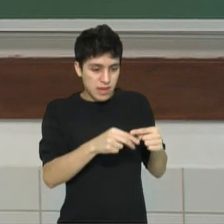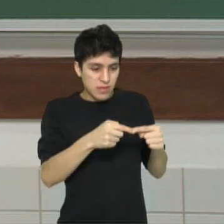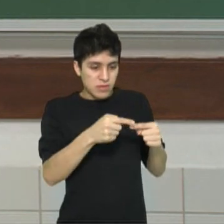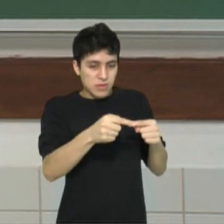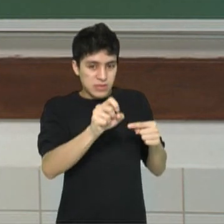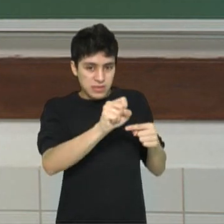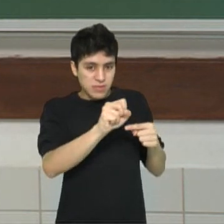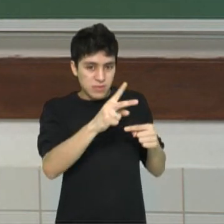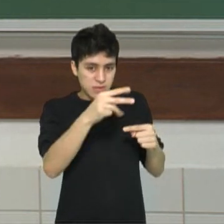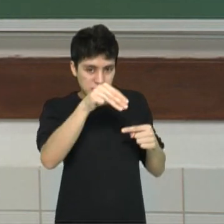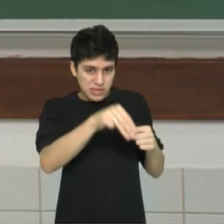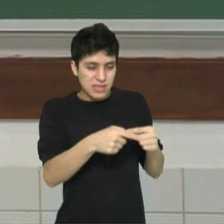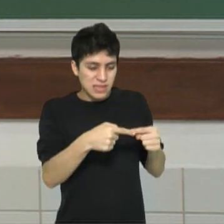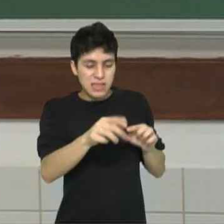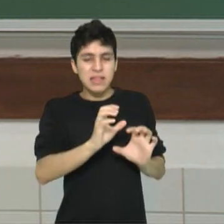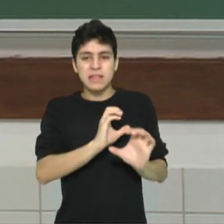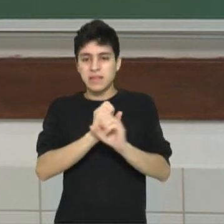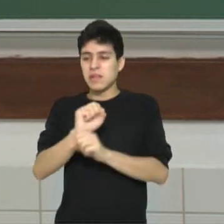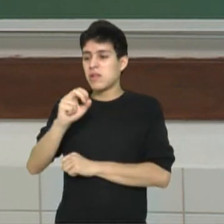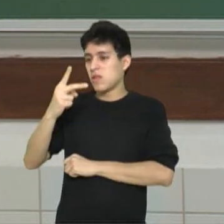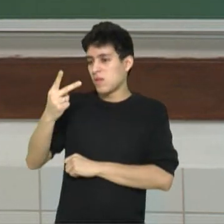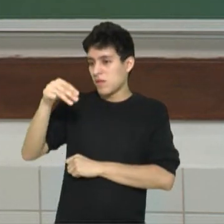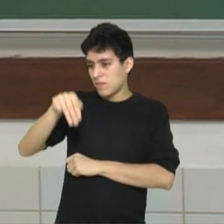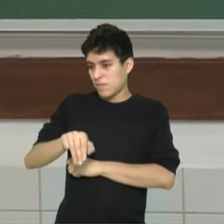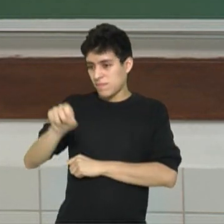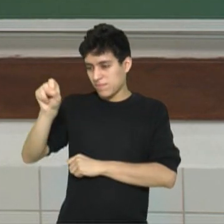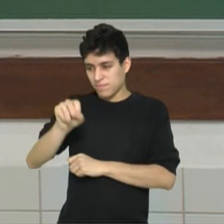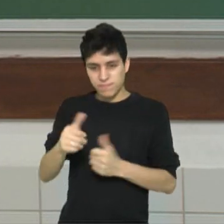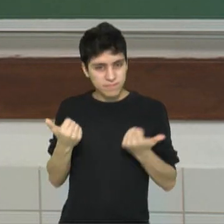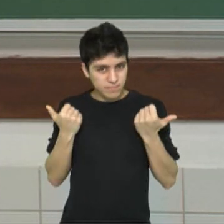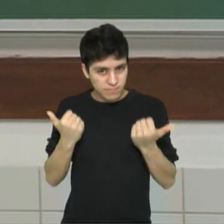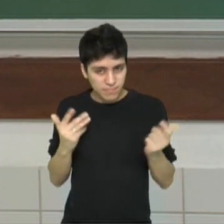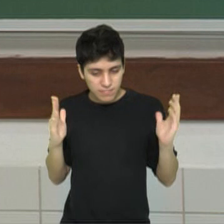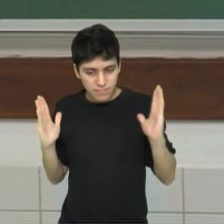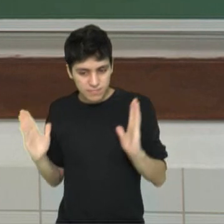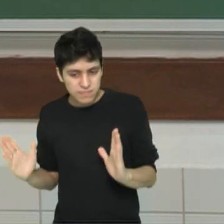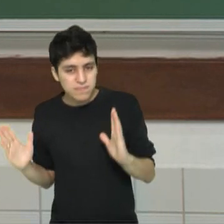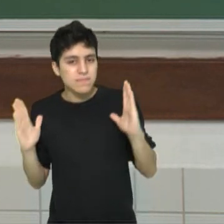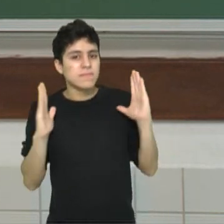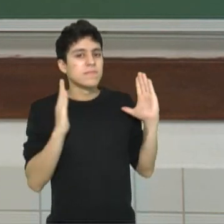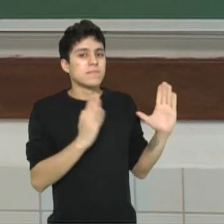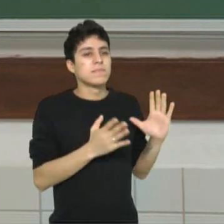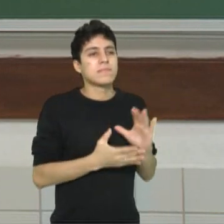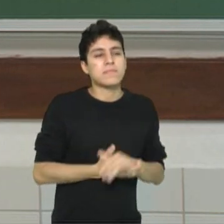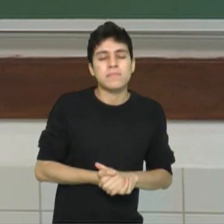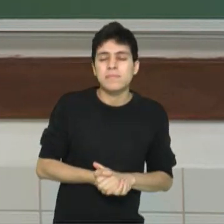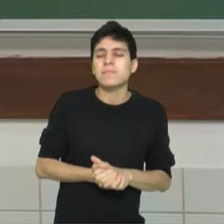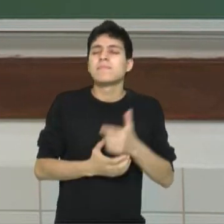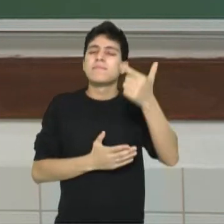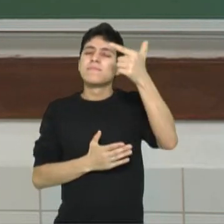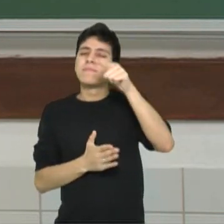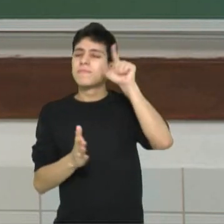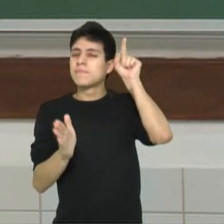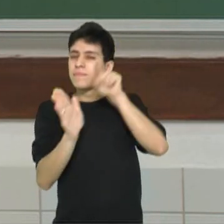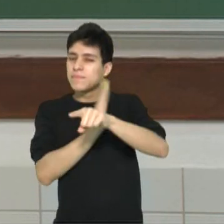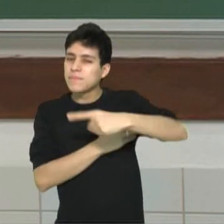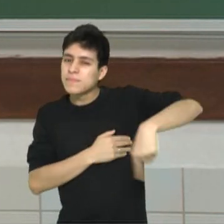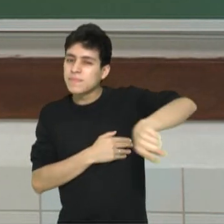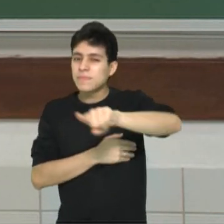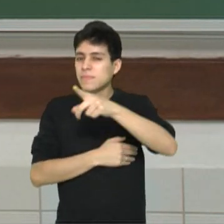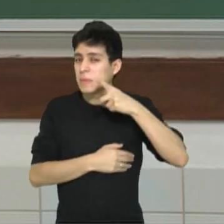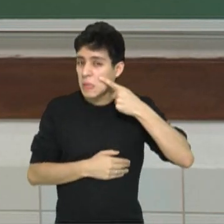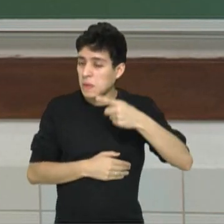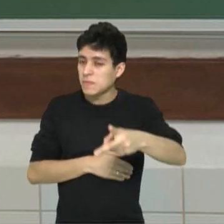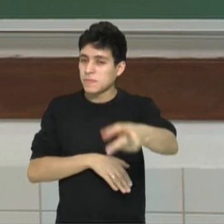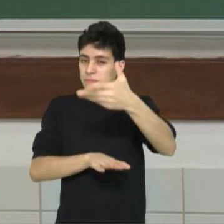ok? Então, resposta 2 metros por segundo. Vamos fazer mais um aí para você continuar praticando, né?